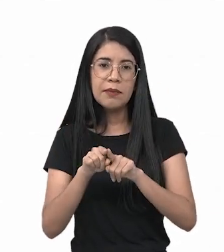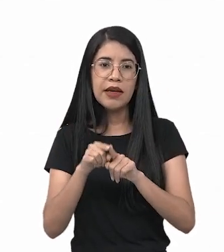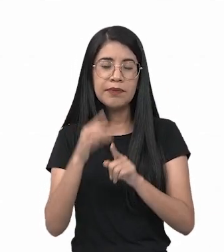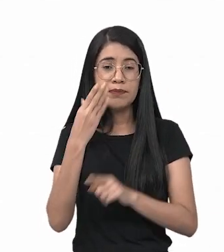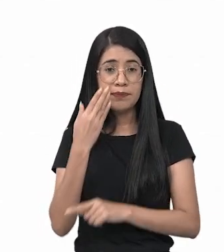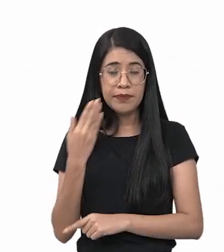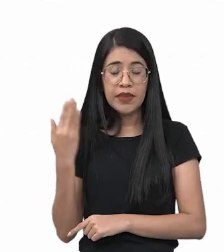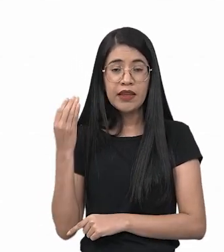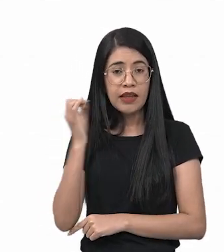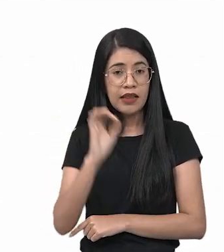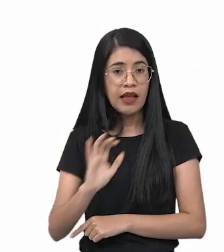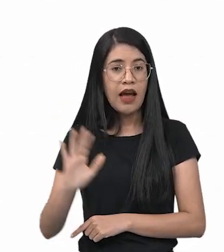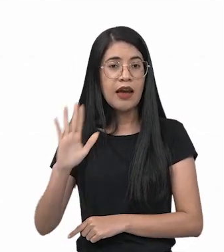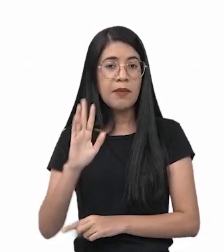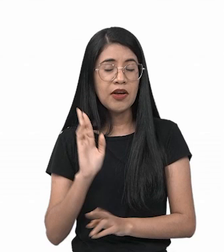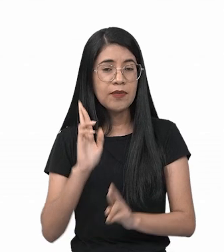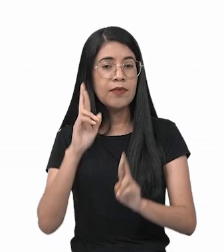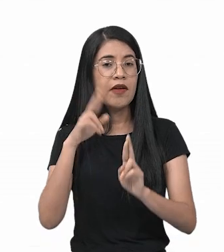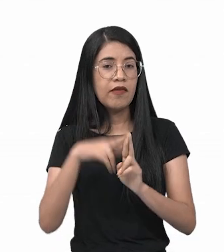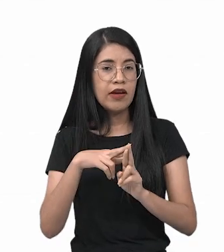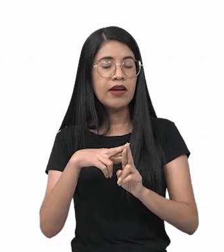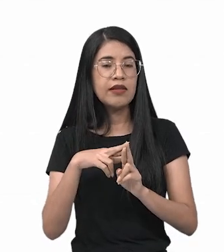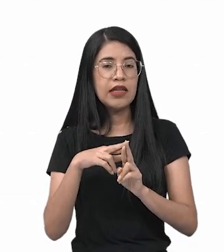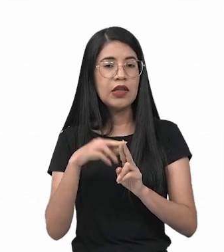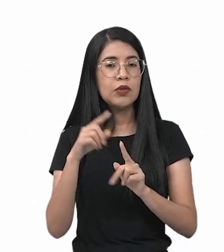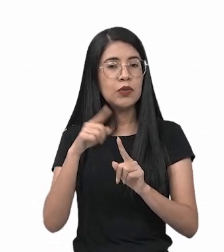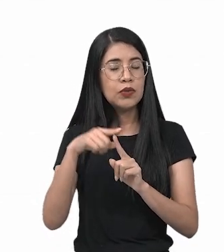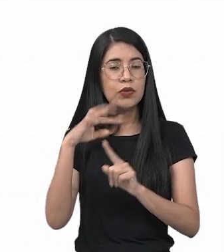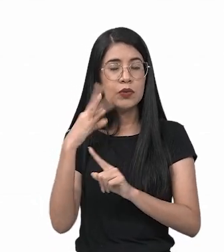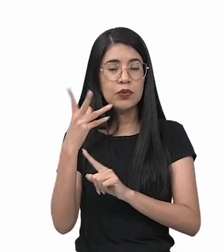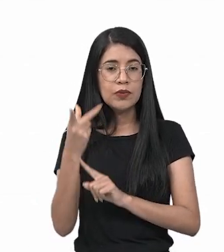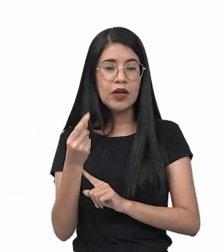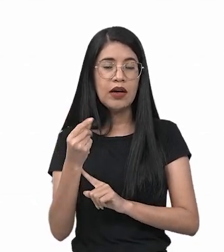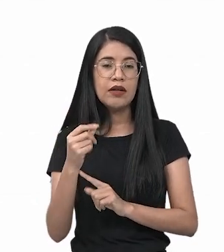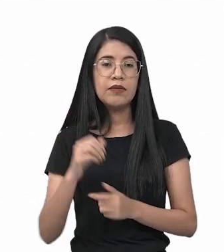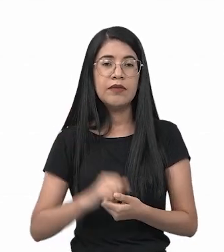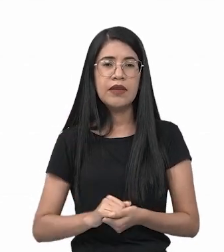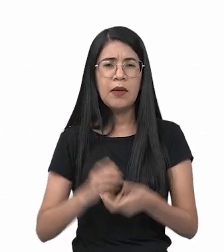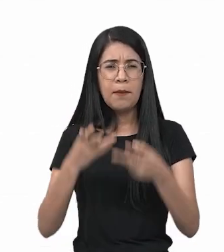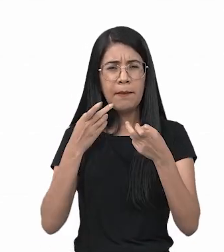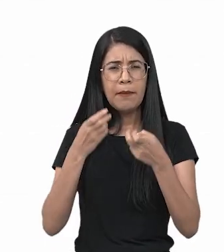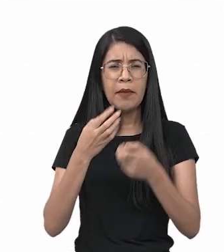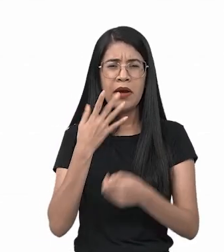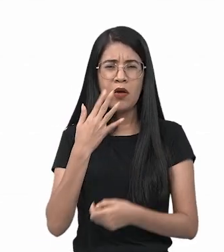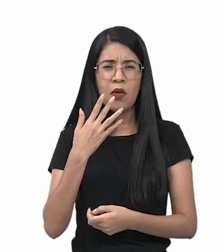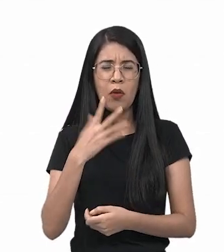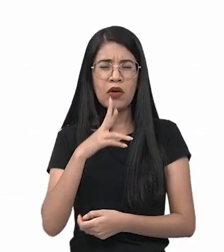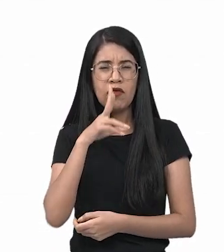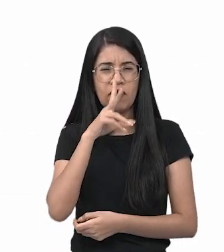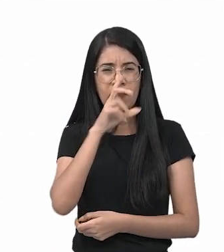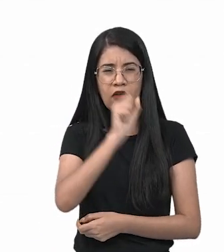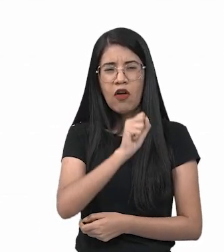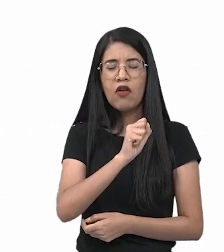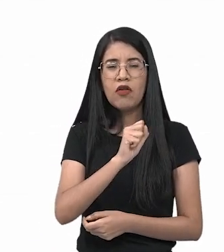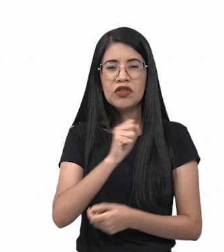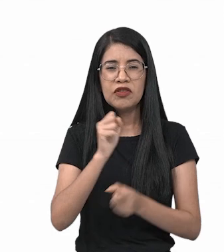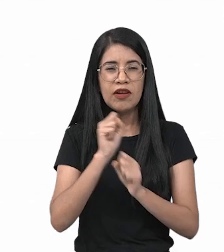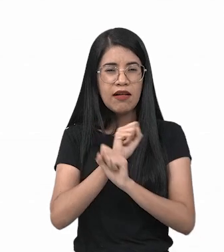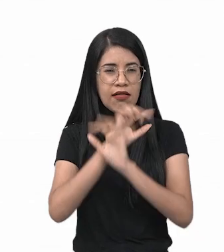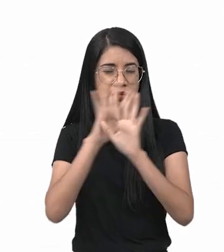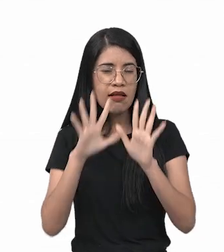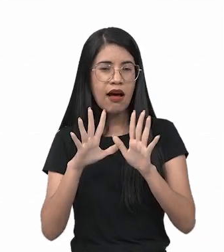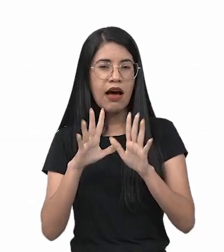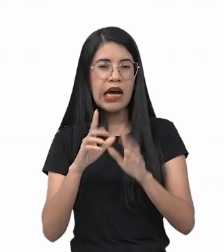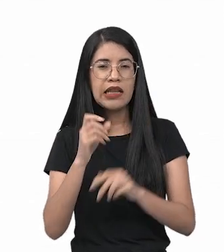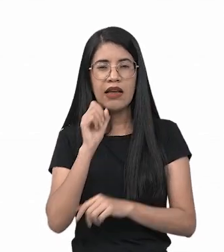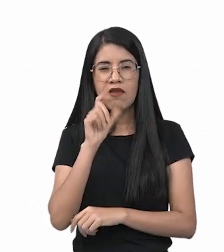imagem de uma que faz a referência à pop art. Olha as cores intensas, vibrantes, muito vermelho, amarelo, azul. Né?